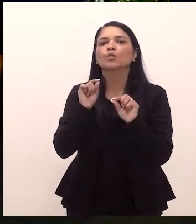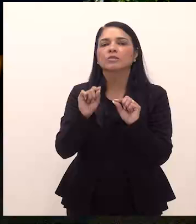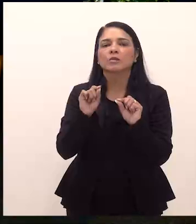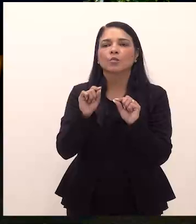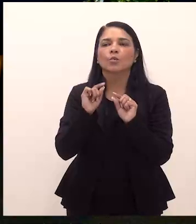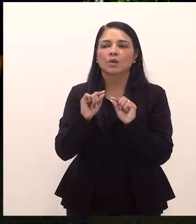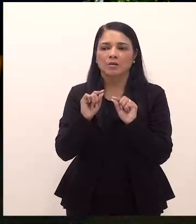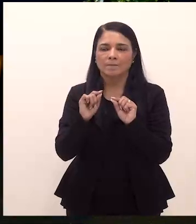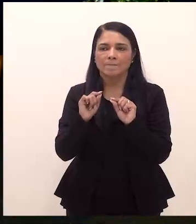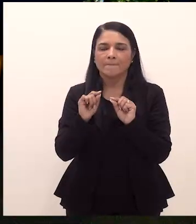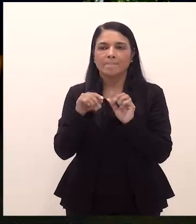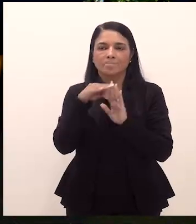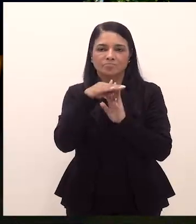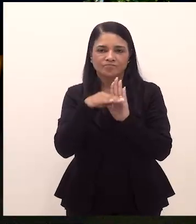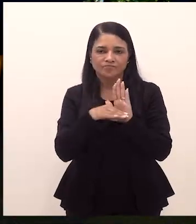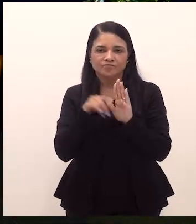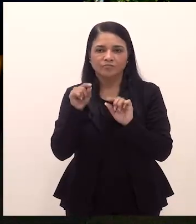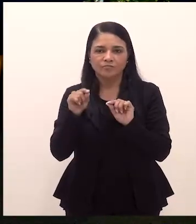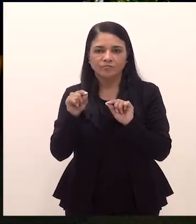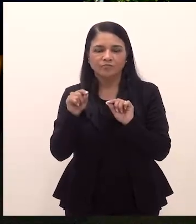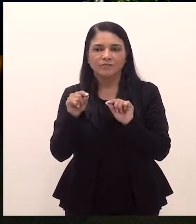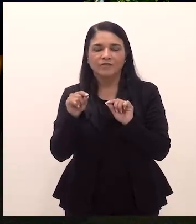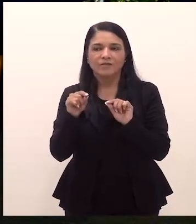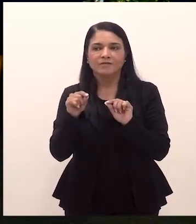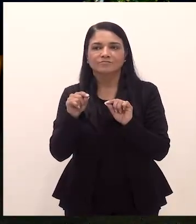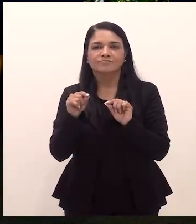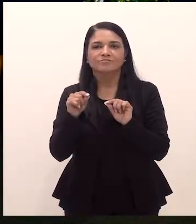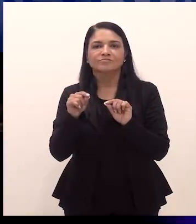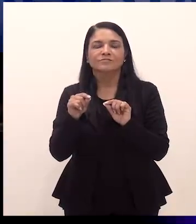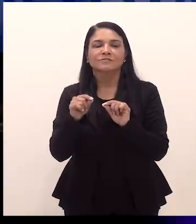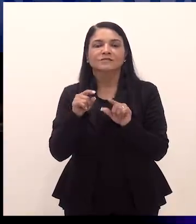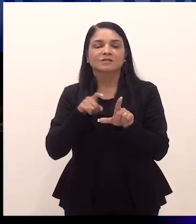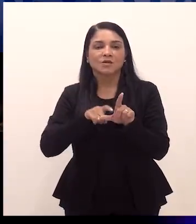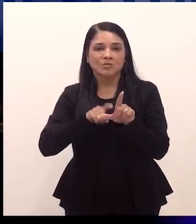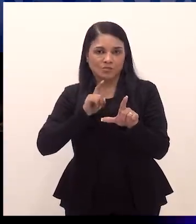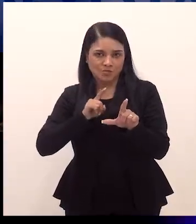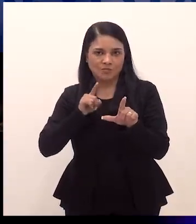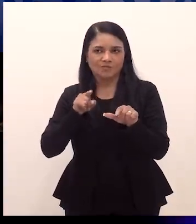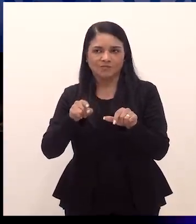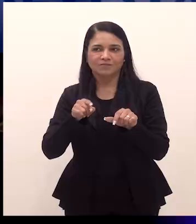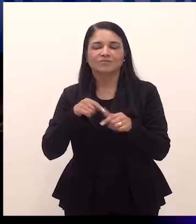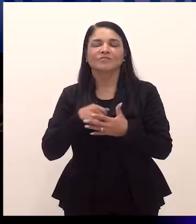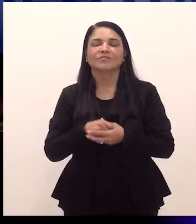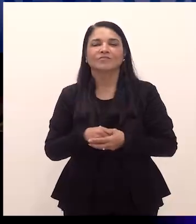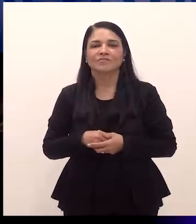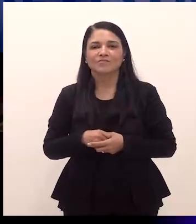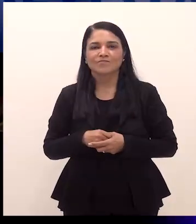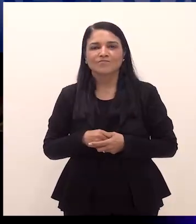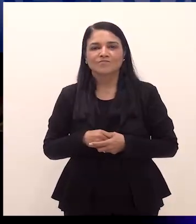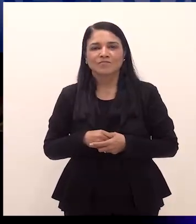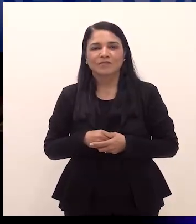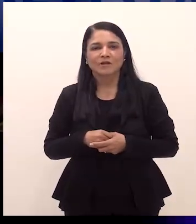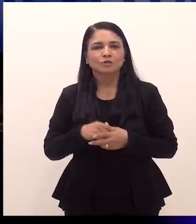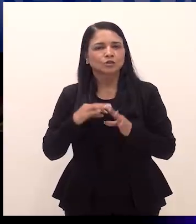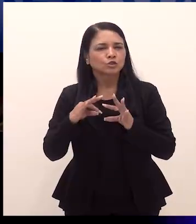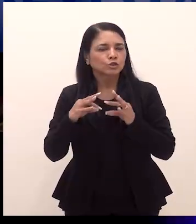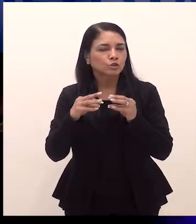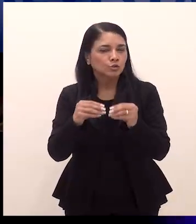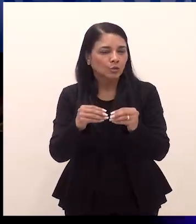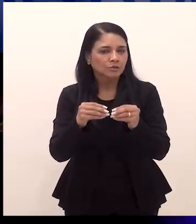vai ter no show? Fala aí do repertório do show. Vamos falar um pouquinho sobre isso. O repertório é completamente autoral. Completamente autoral. A gente